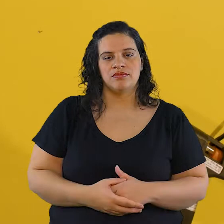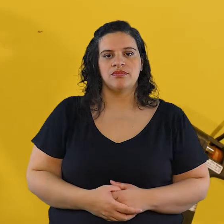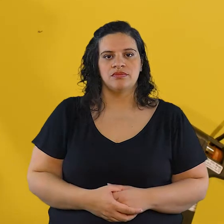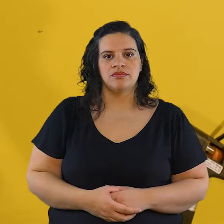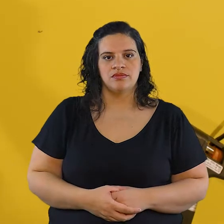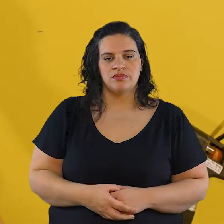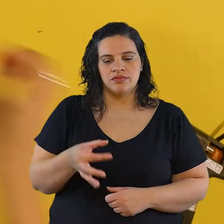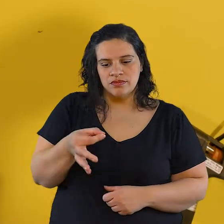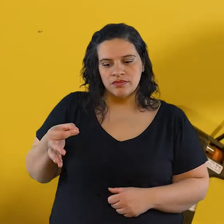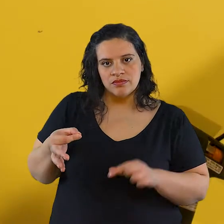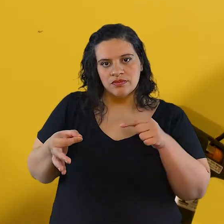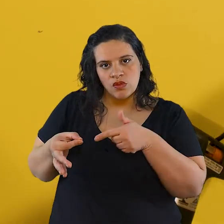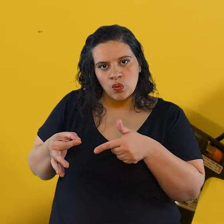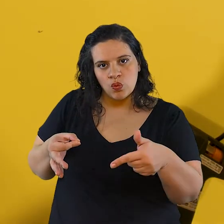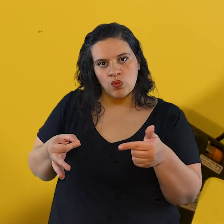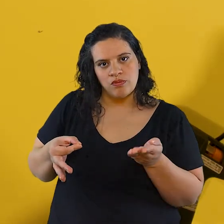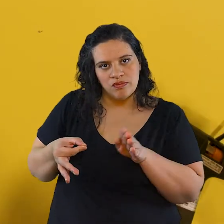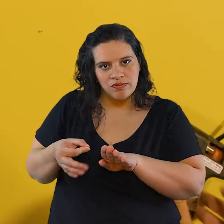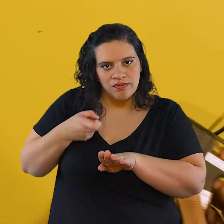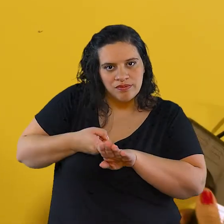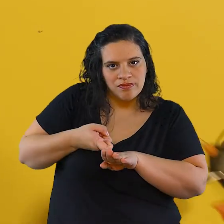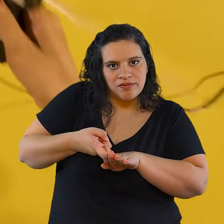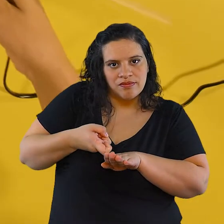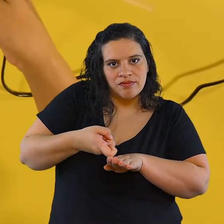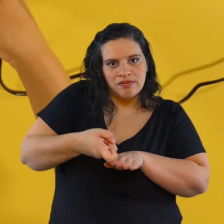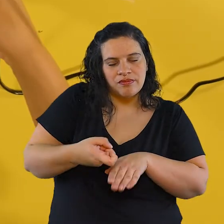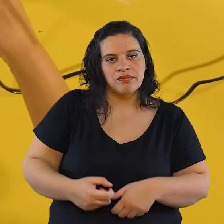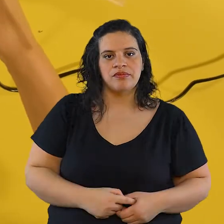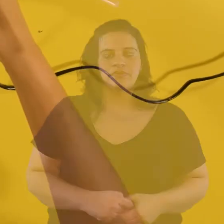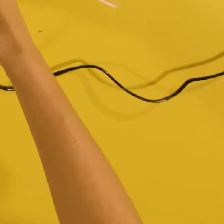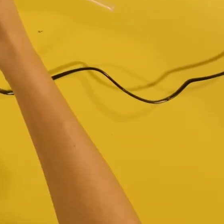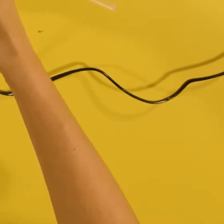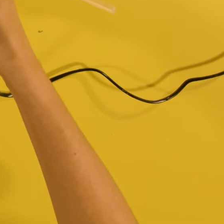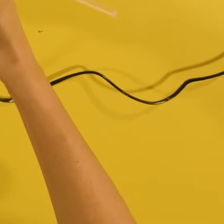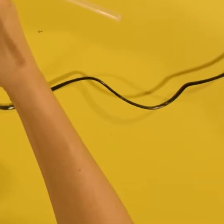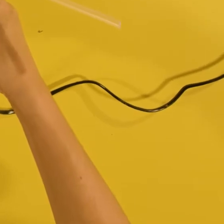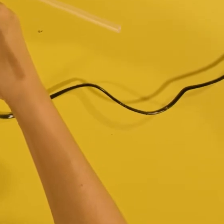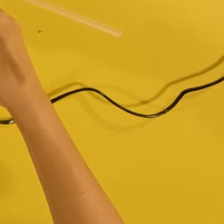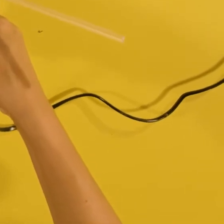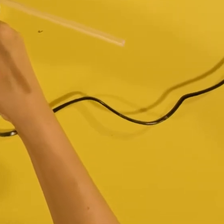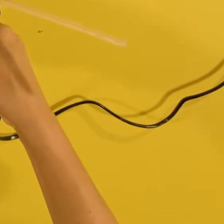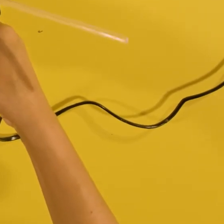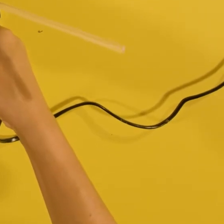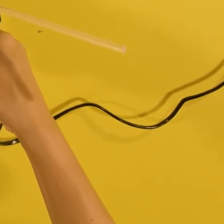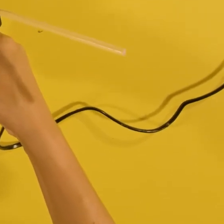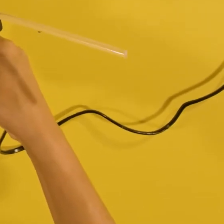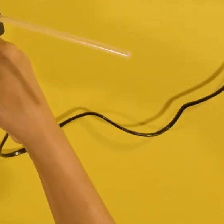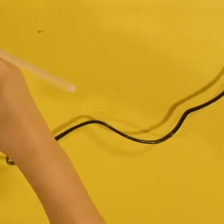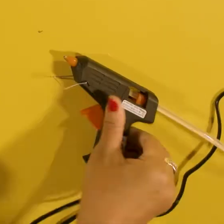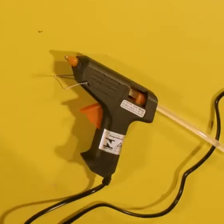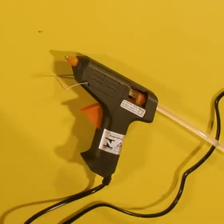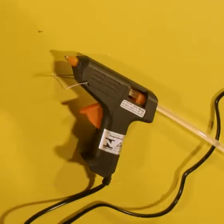esticado. Tiro o primeiro alfinete. Passo bem na pontinha.